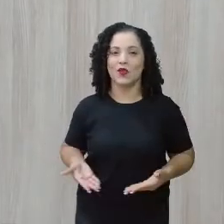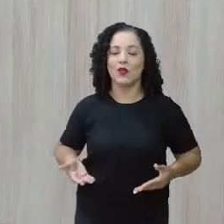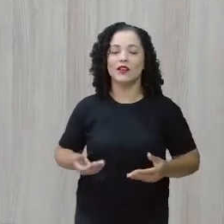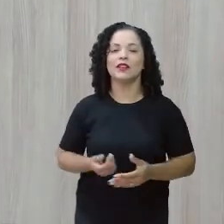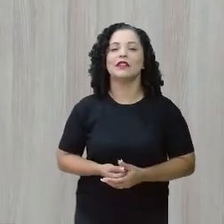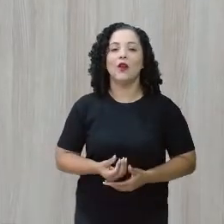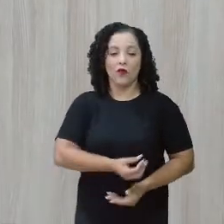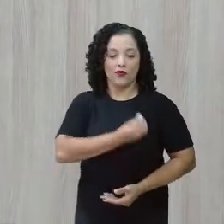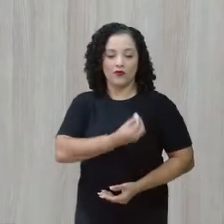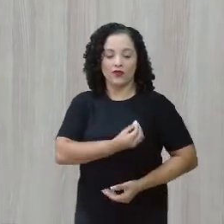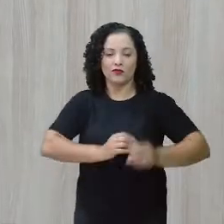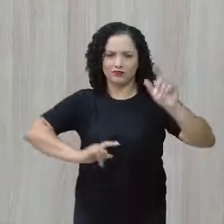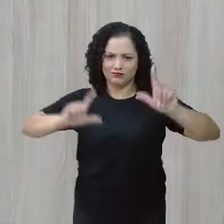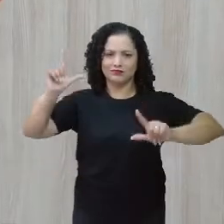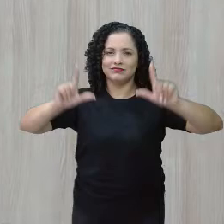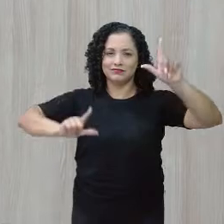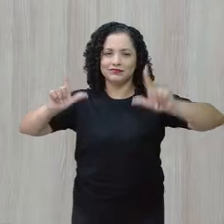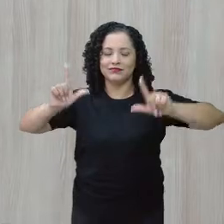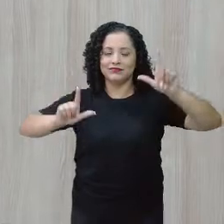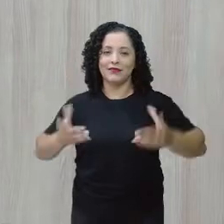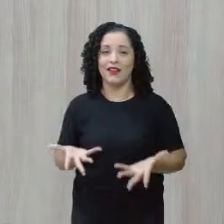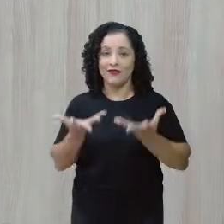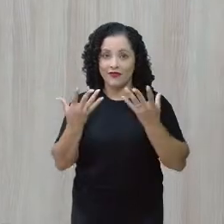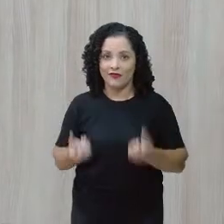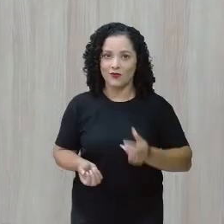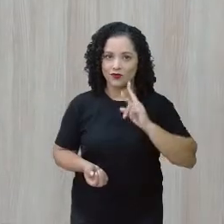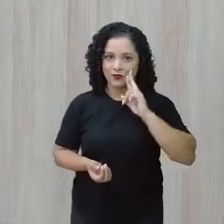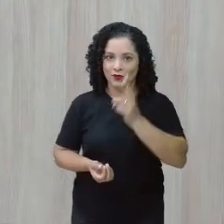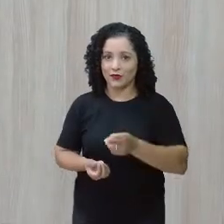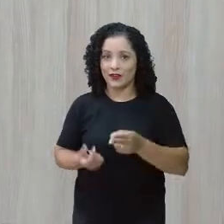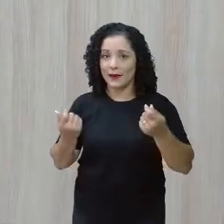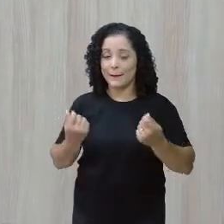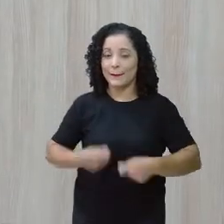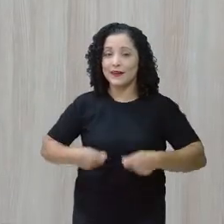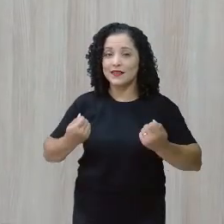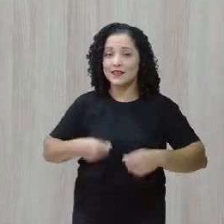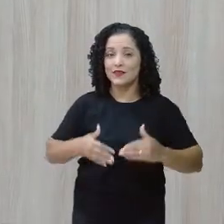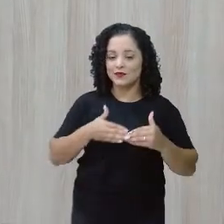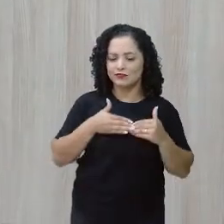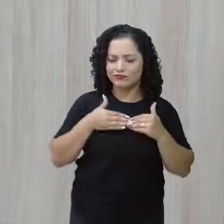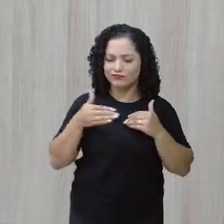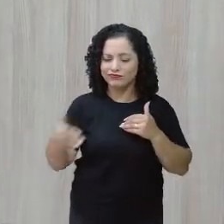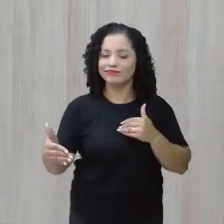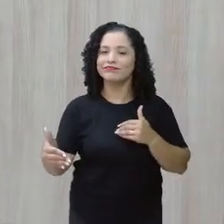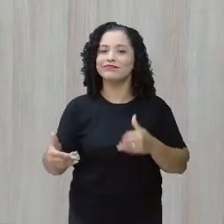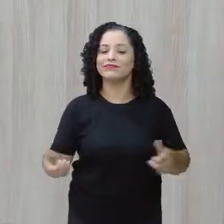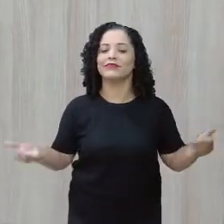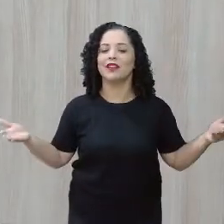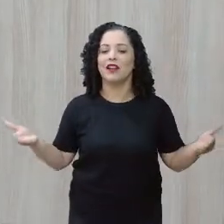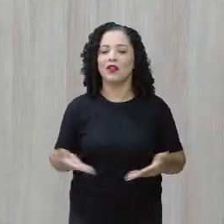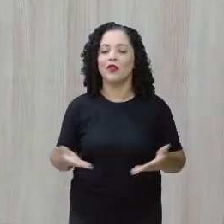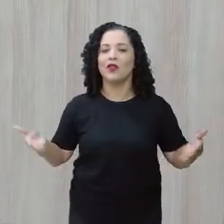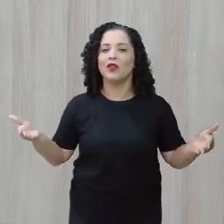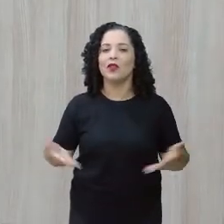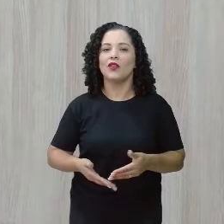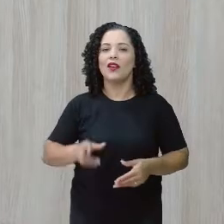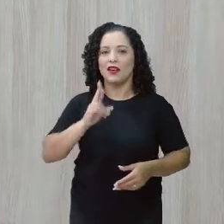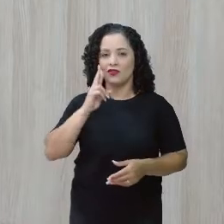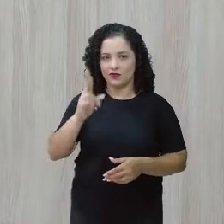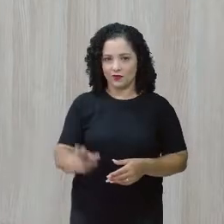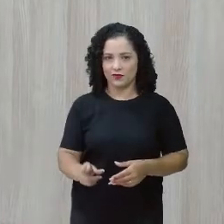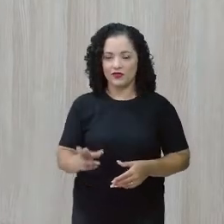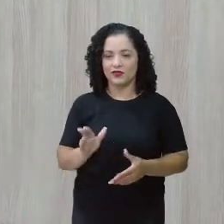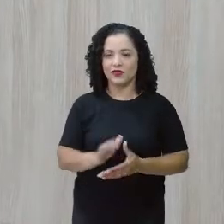né? E vamos responder, porque eu preciso já caminhar, né? E aí já vou dar aqui a